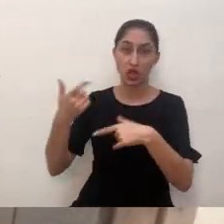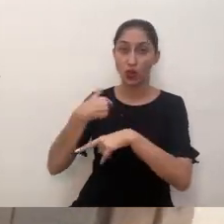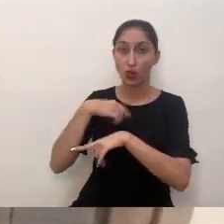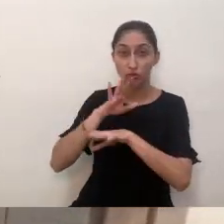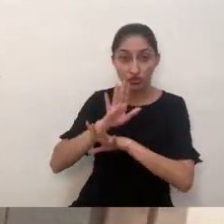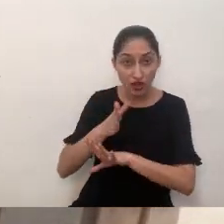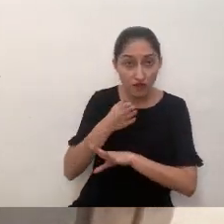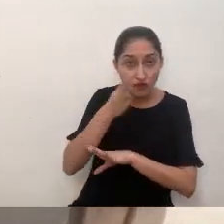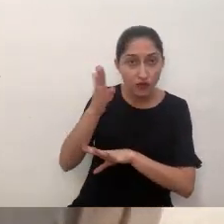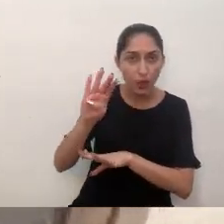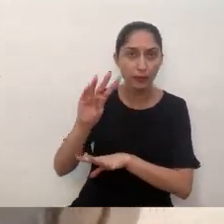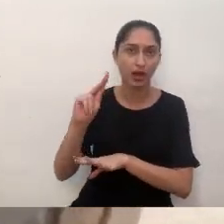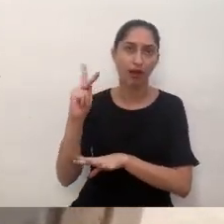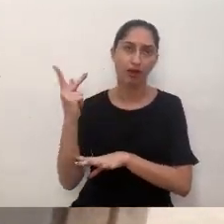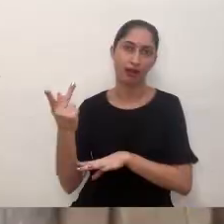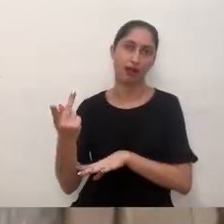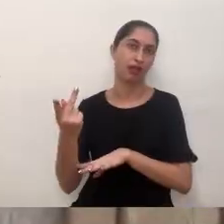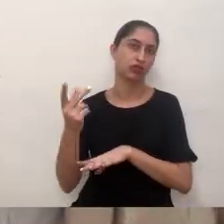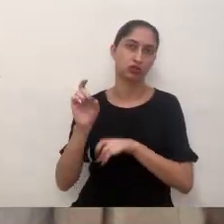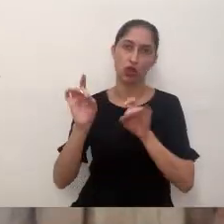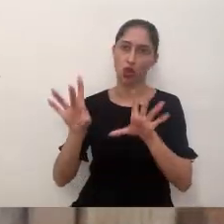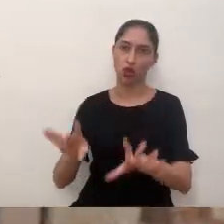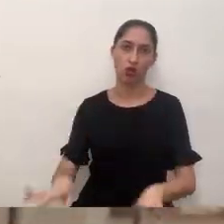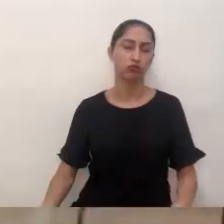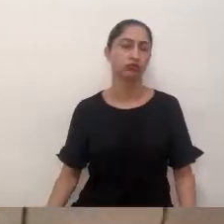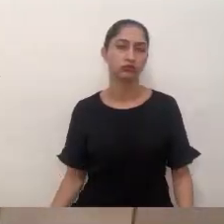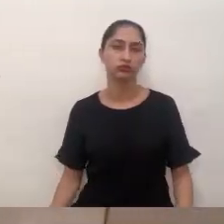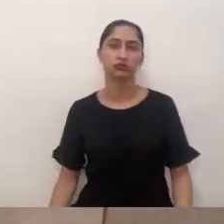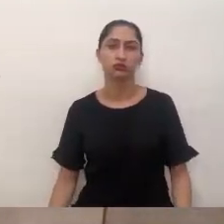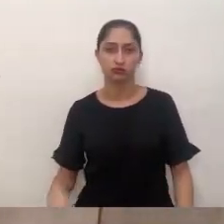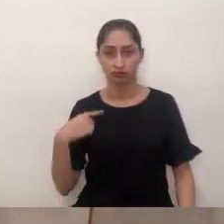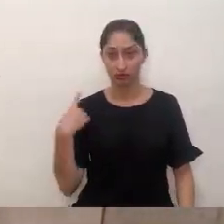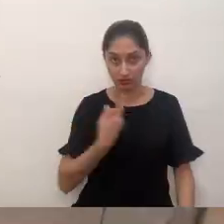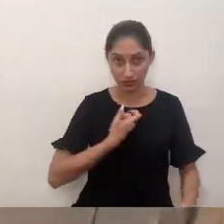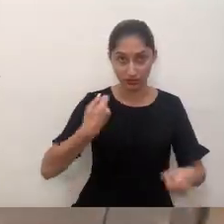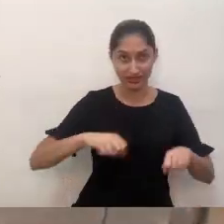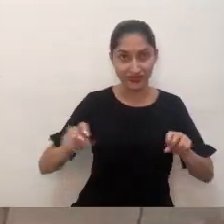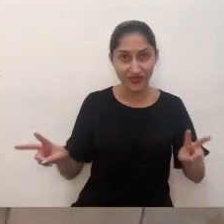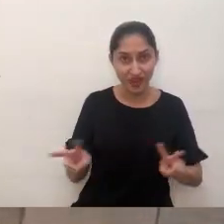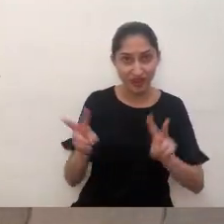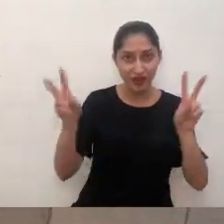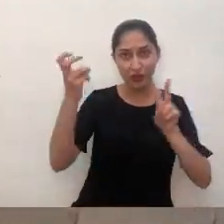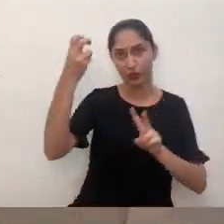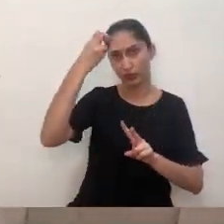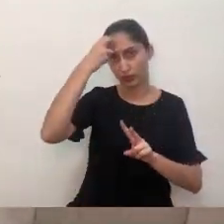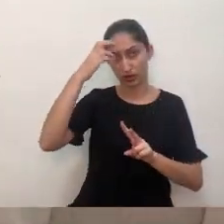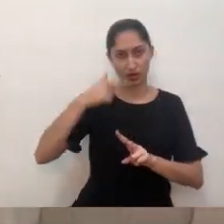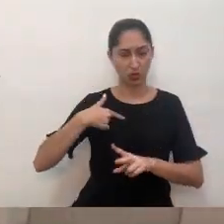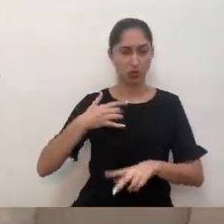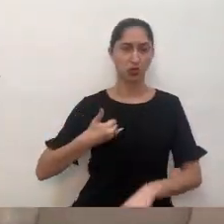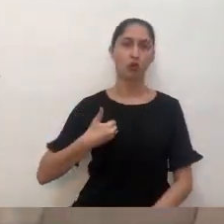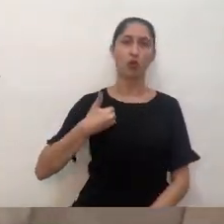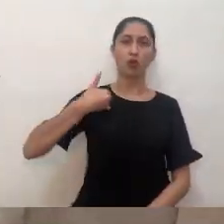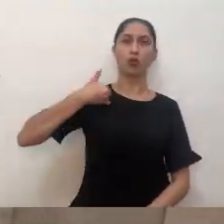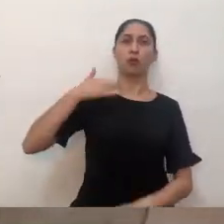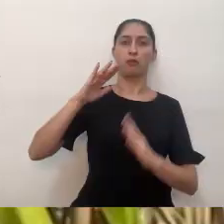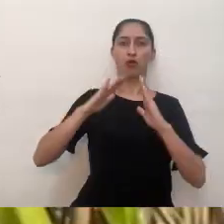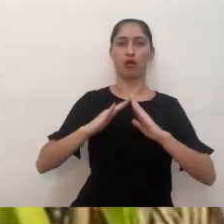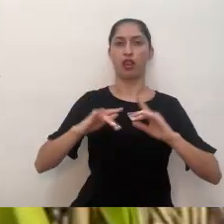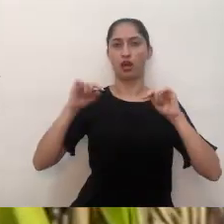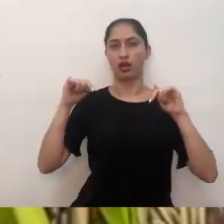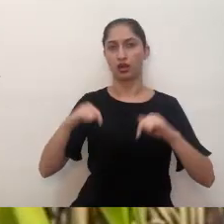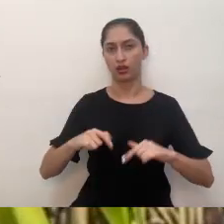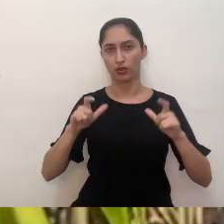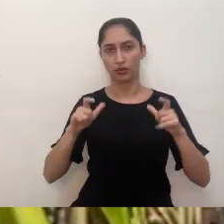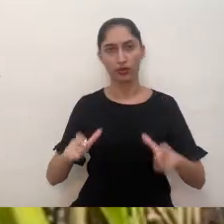que eu já fui é em Belo Horizonte. A gente tem que valorizar a nossa cultura. E para mim, eu só me orgulho de morar nesse lugar.